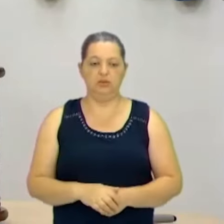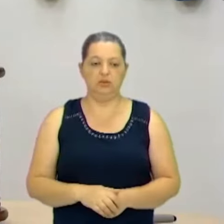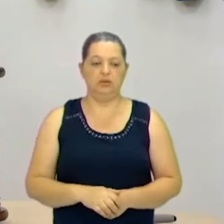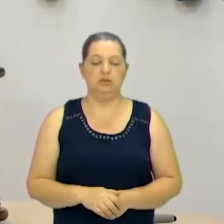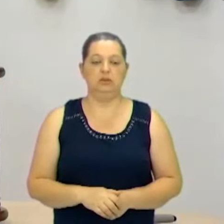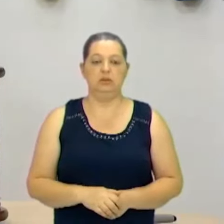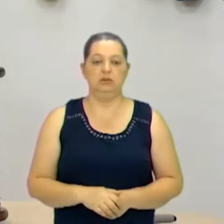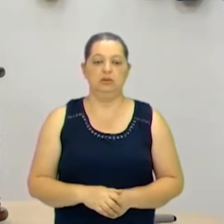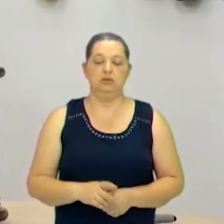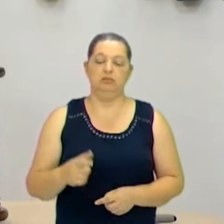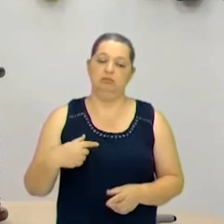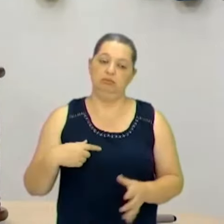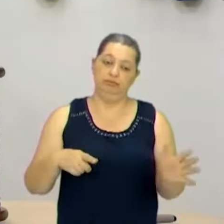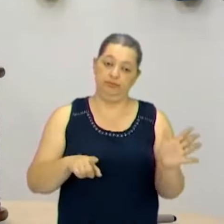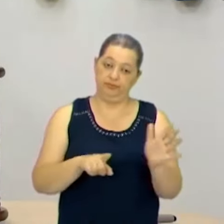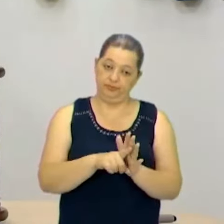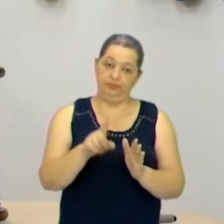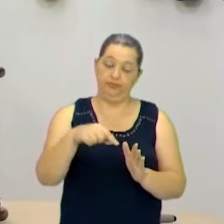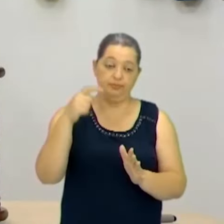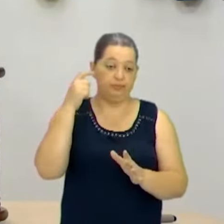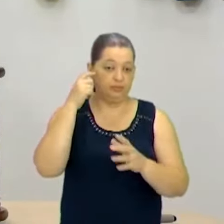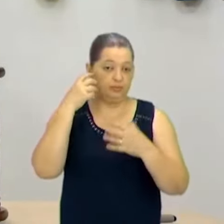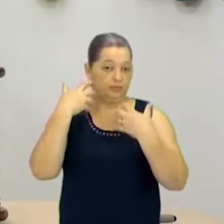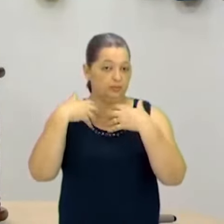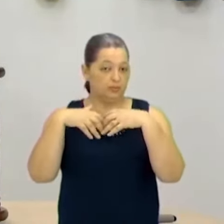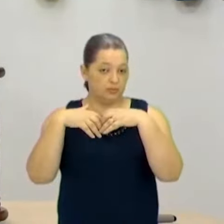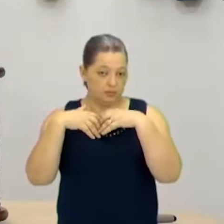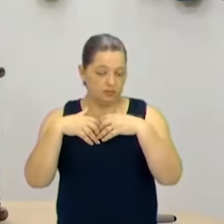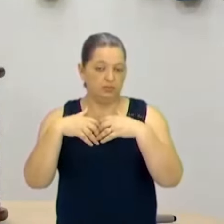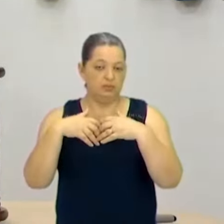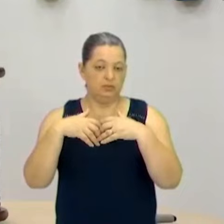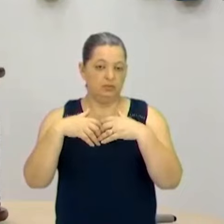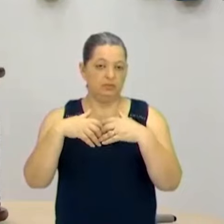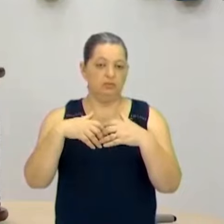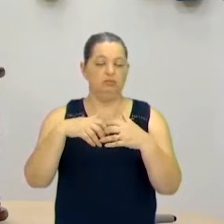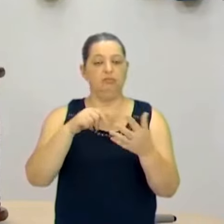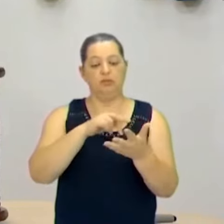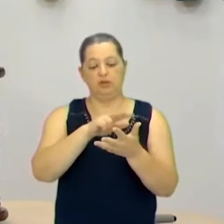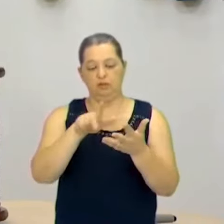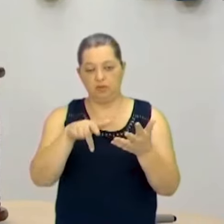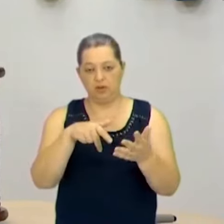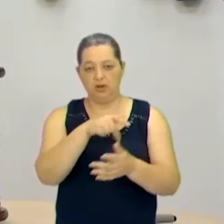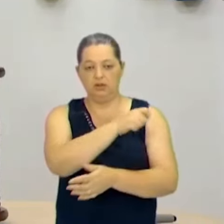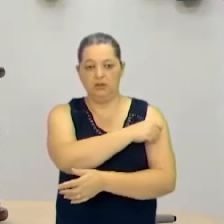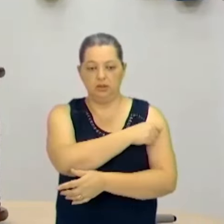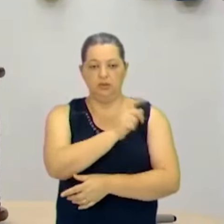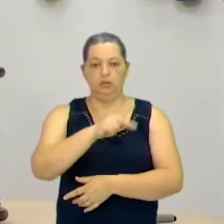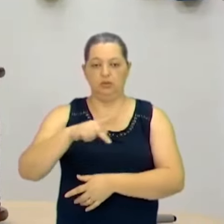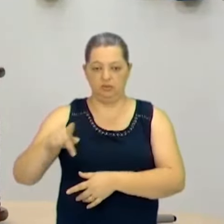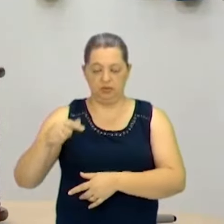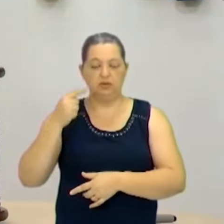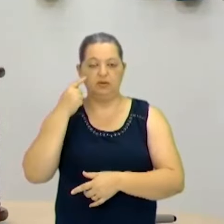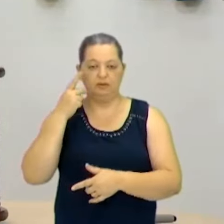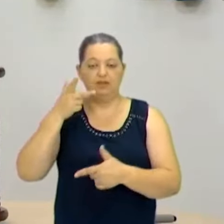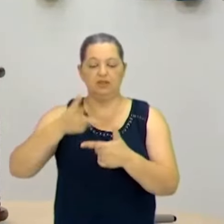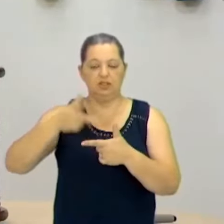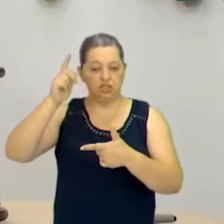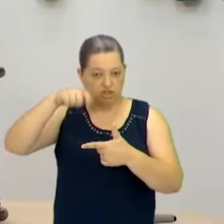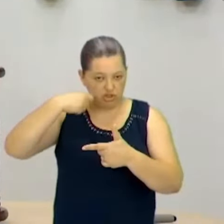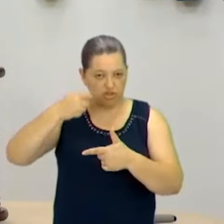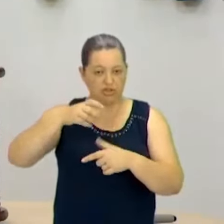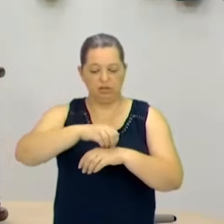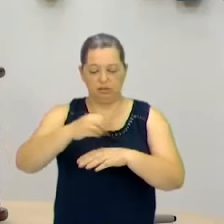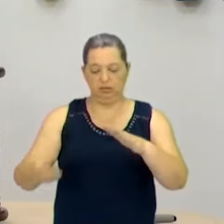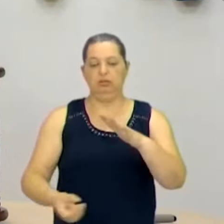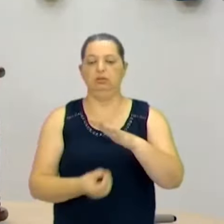essa questão aqui para que vocês reflitam. Muitos estudantes e professores vão ver essa aula depois gravada lá no repositório. E aí, assim,